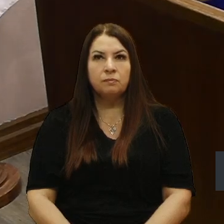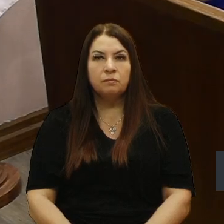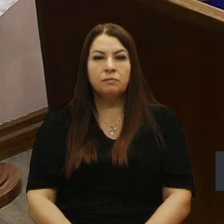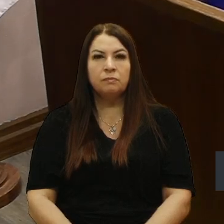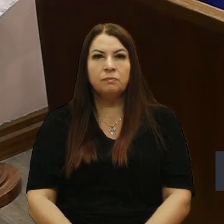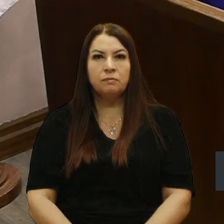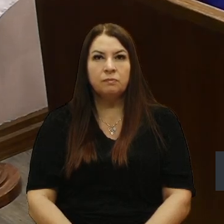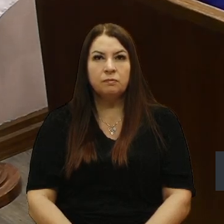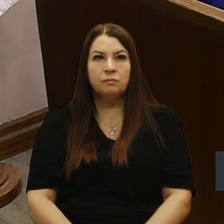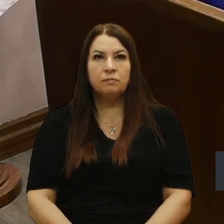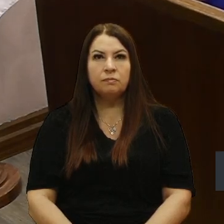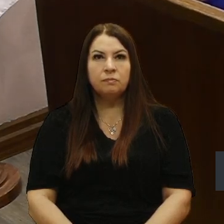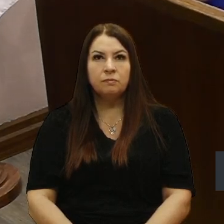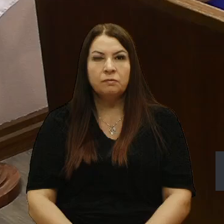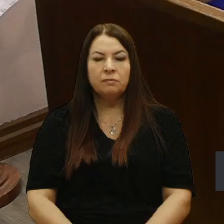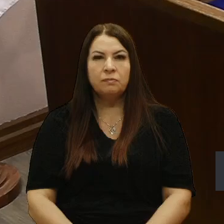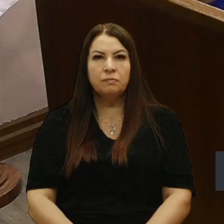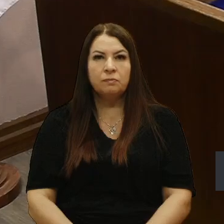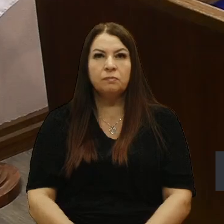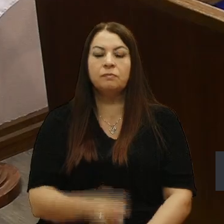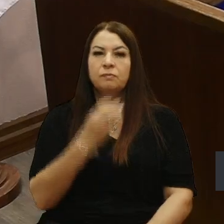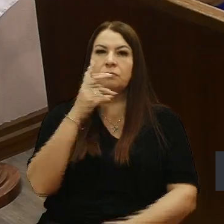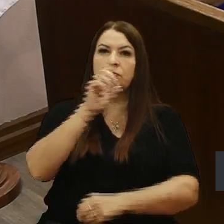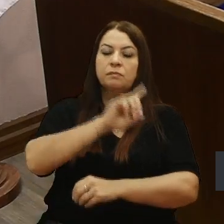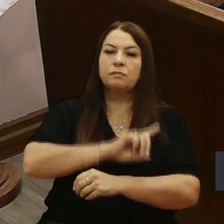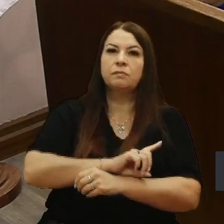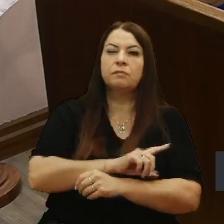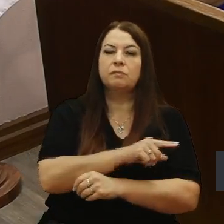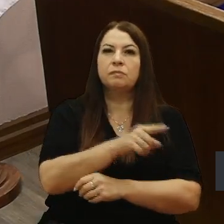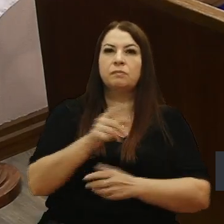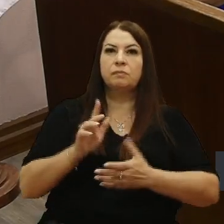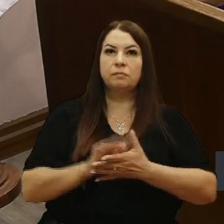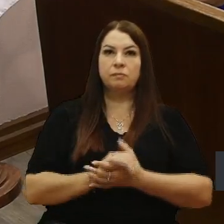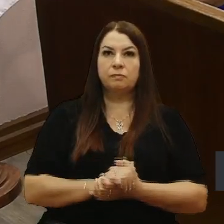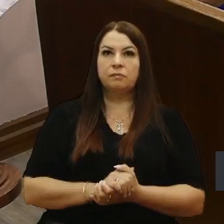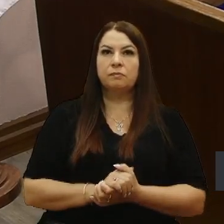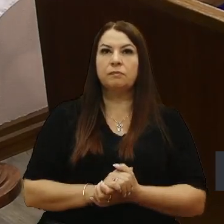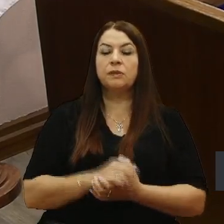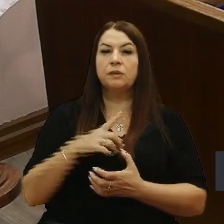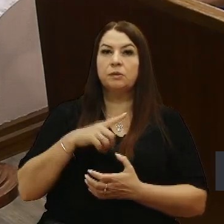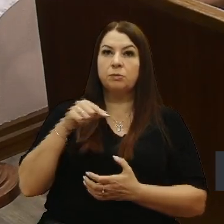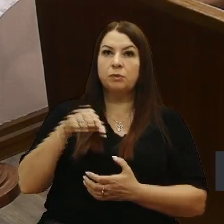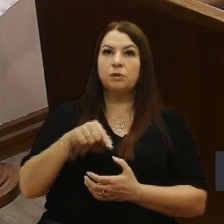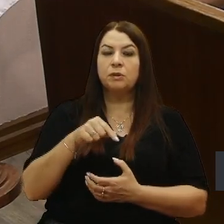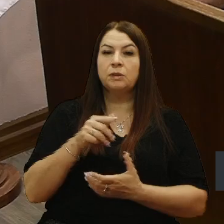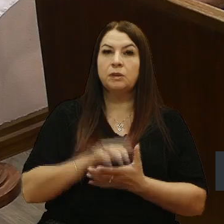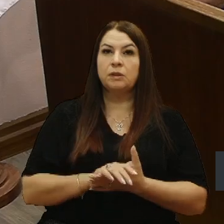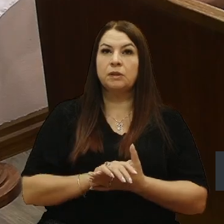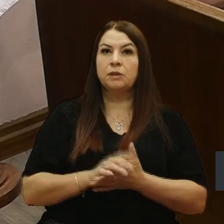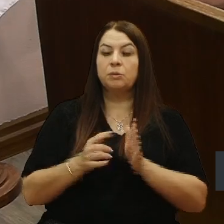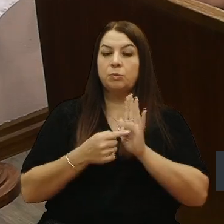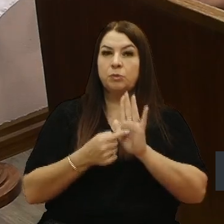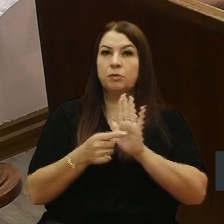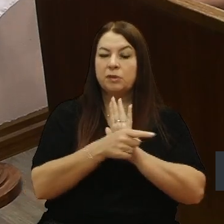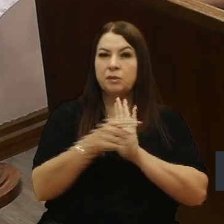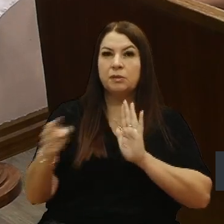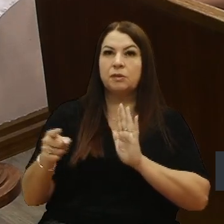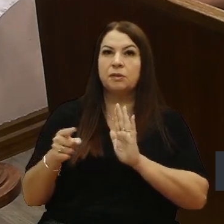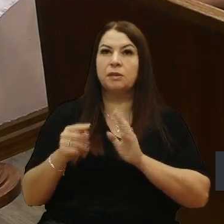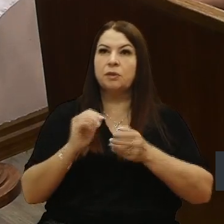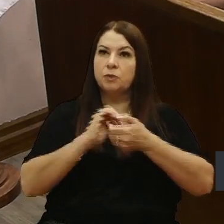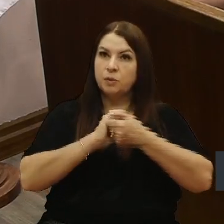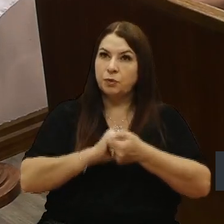Bom, nosso muito bom dia a todos os presentes. Queremos aqui externar nossa